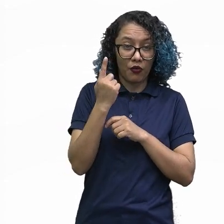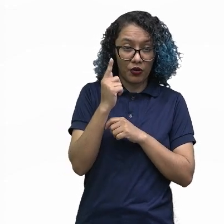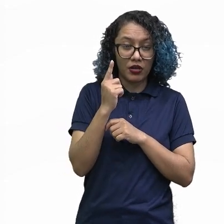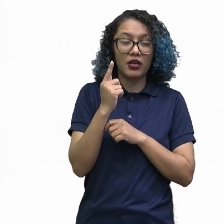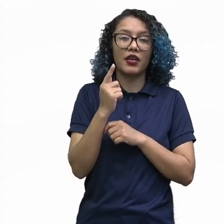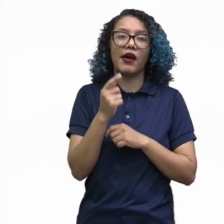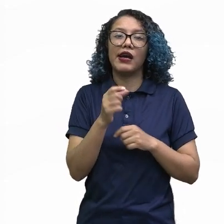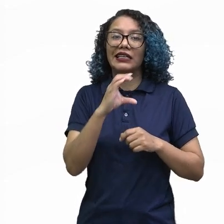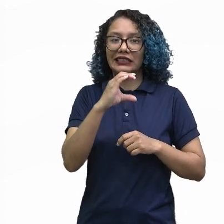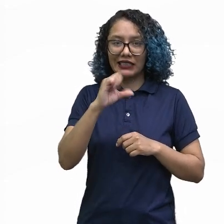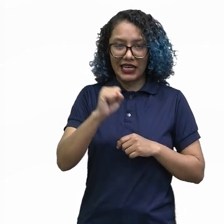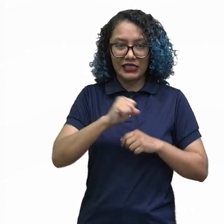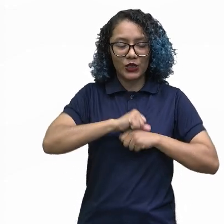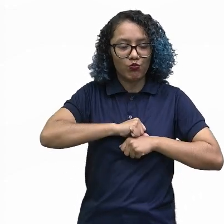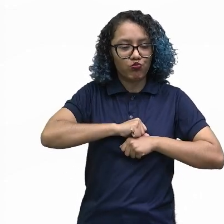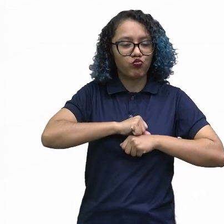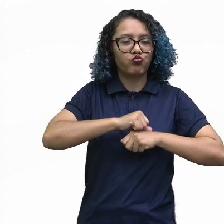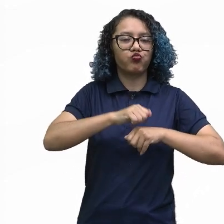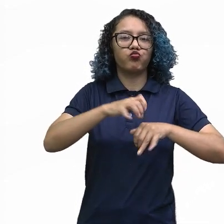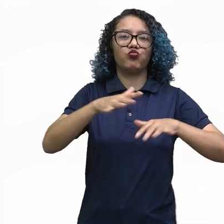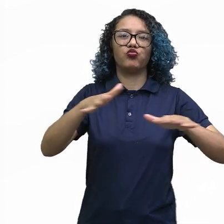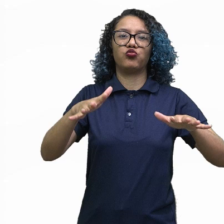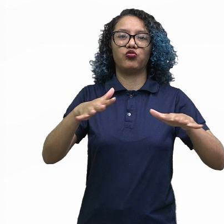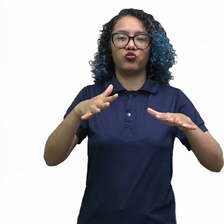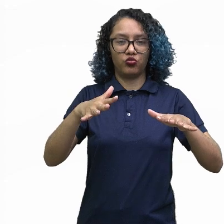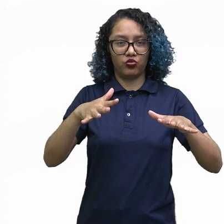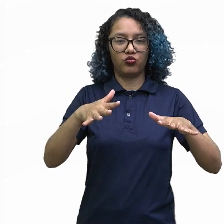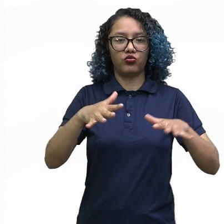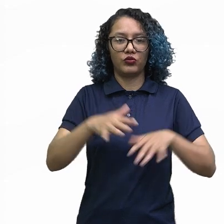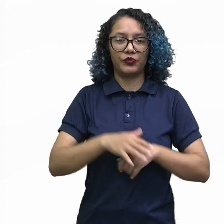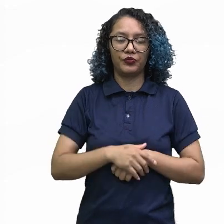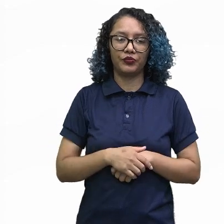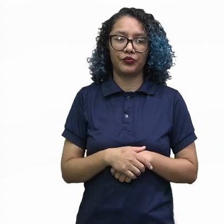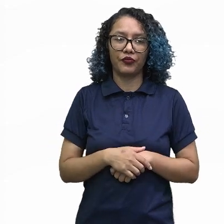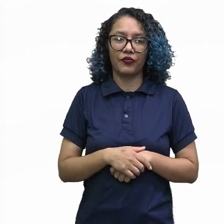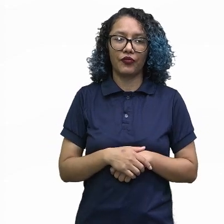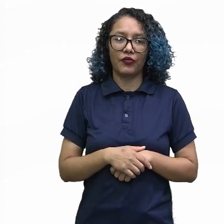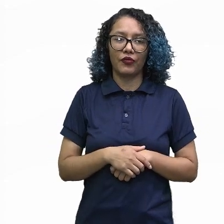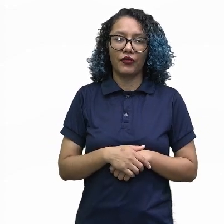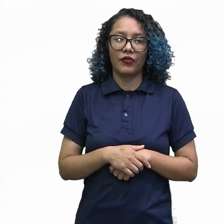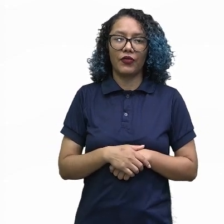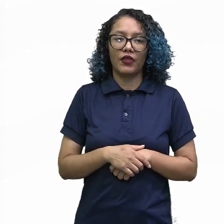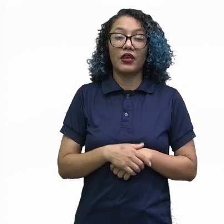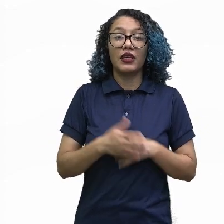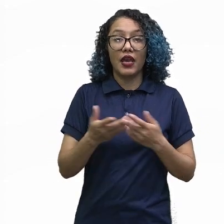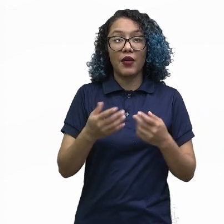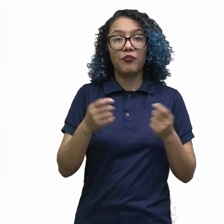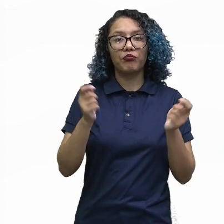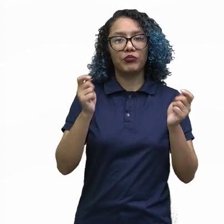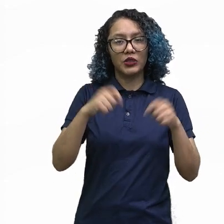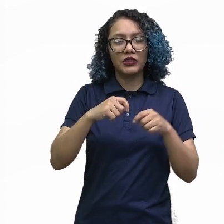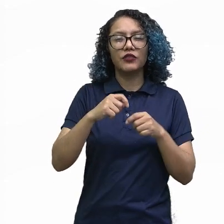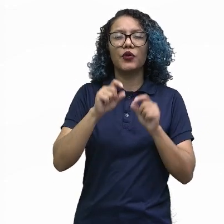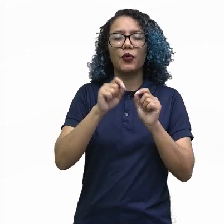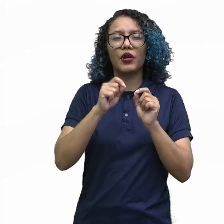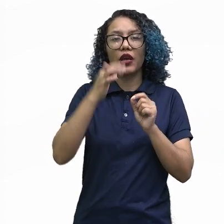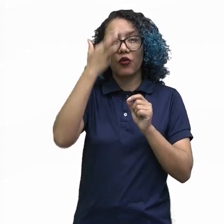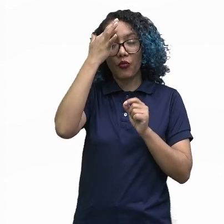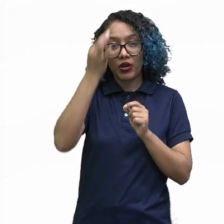desse césio foi liberada, e a ideia, né, é entender esse tempo de meia-vida ao longo do tempo, né?